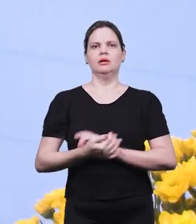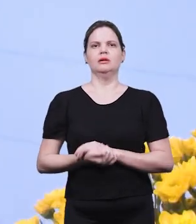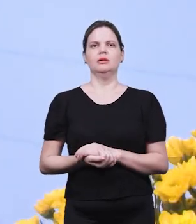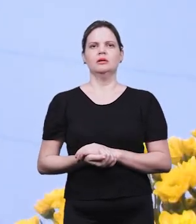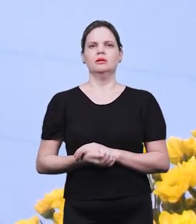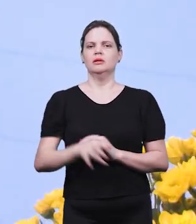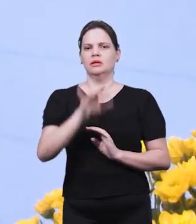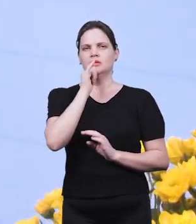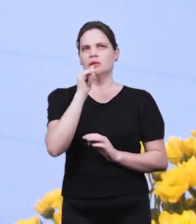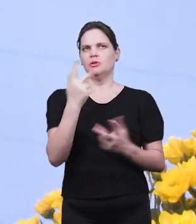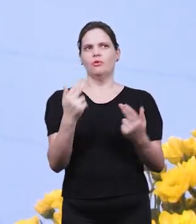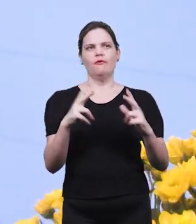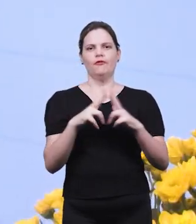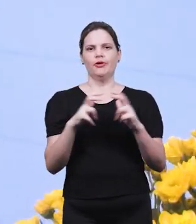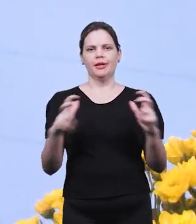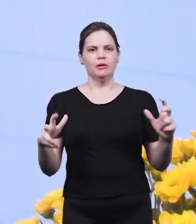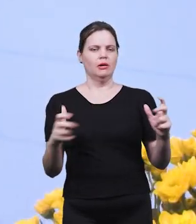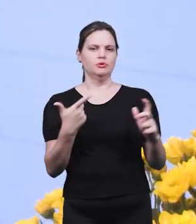né, Florianópolis,